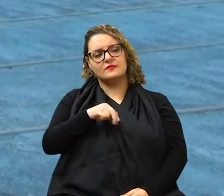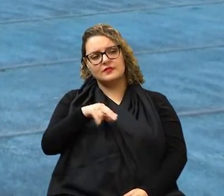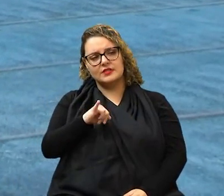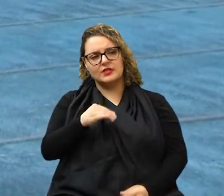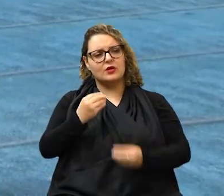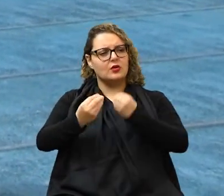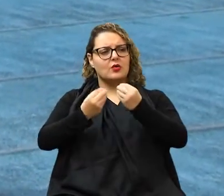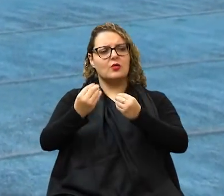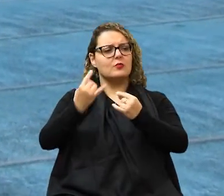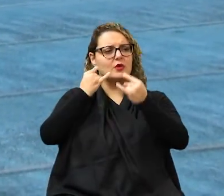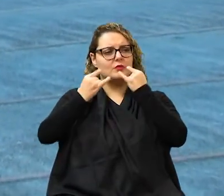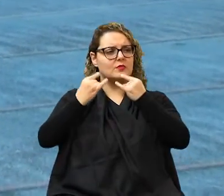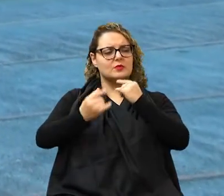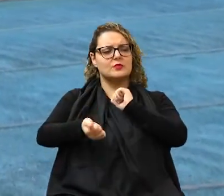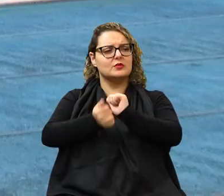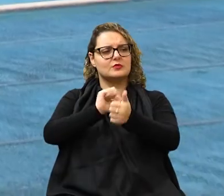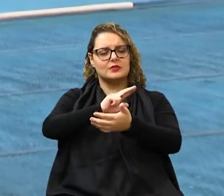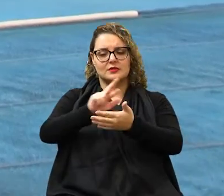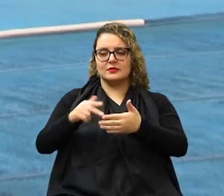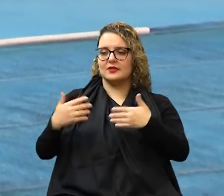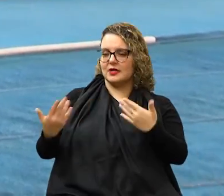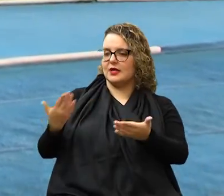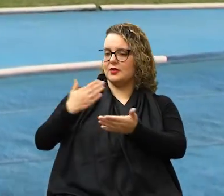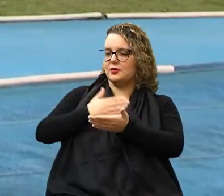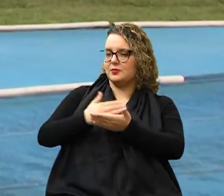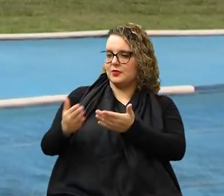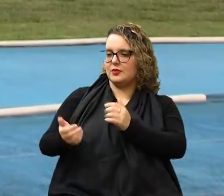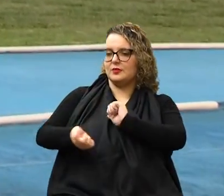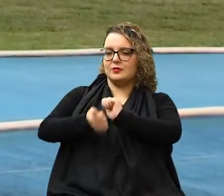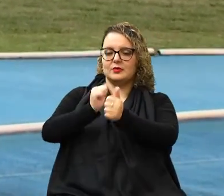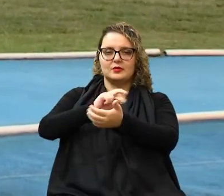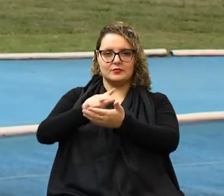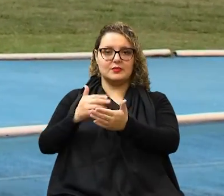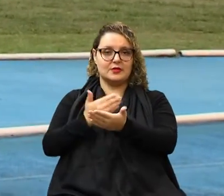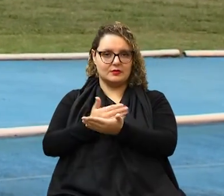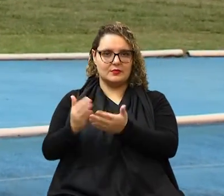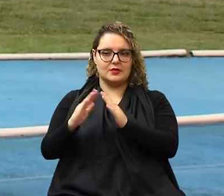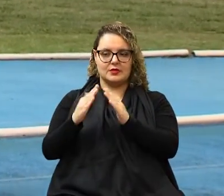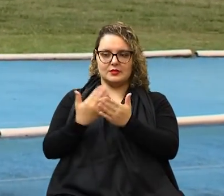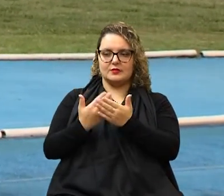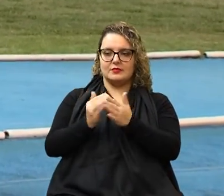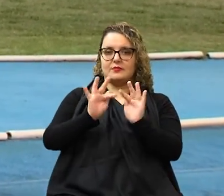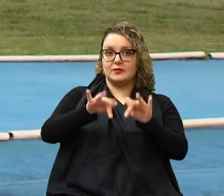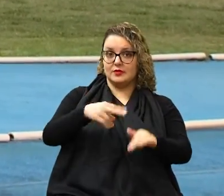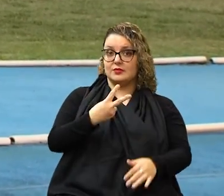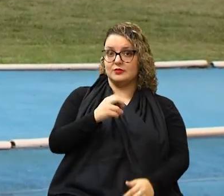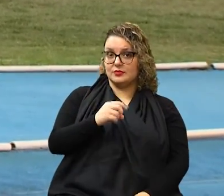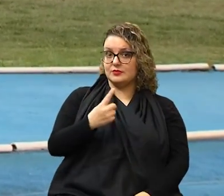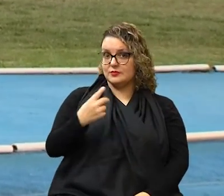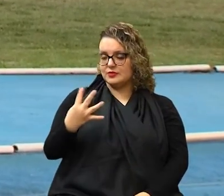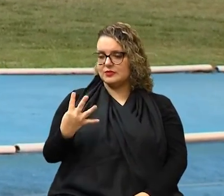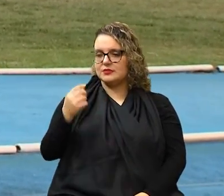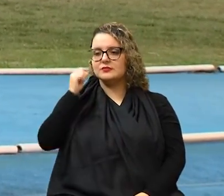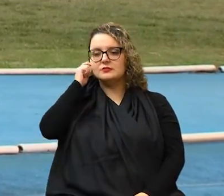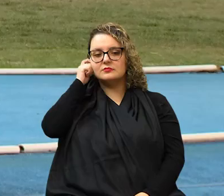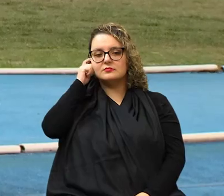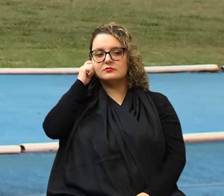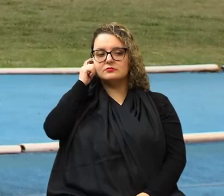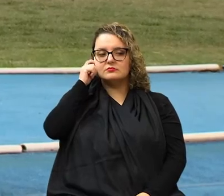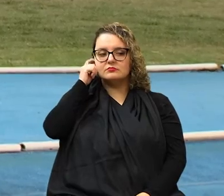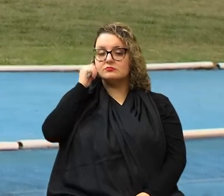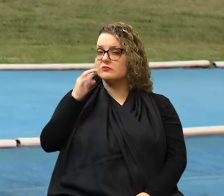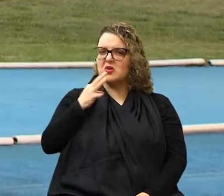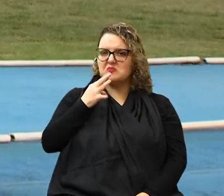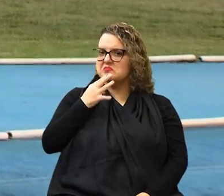Tiffany, como que surgiu o seu interesse pelo atletismo? Eu comecei o atletismo na escola, finalzinho de 2014. Eu